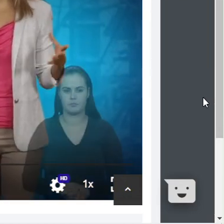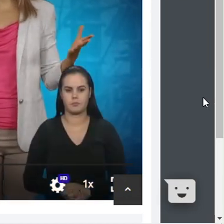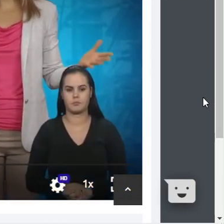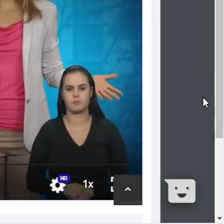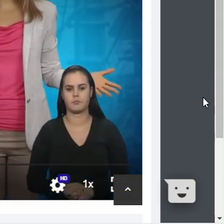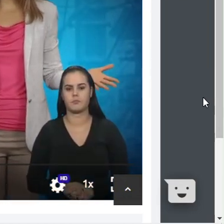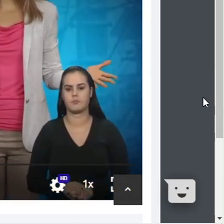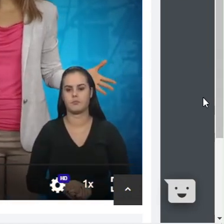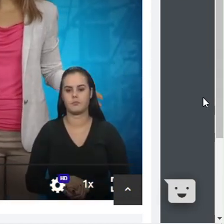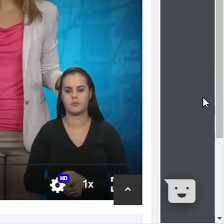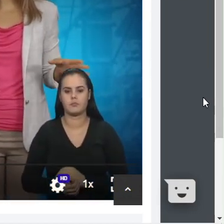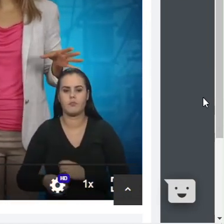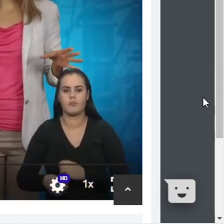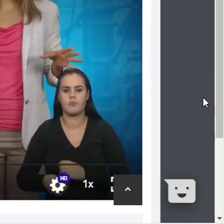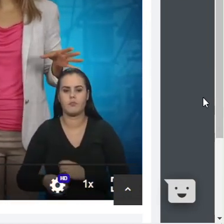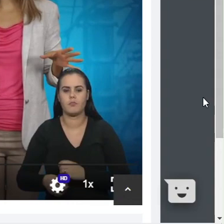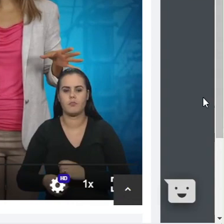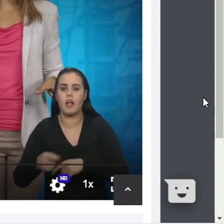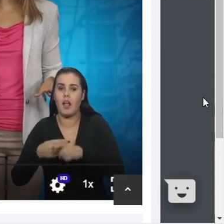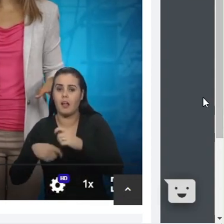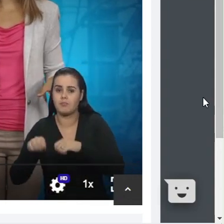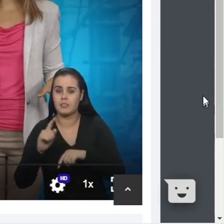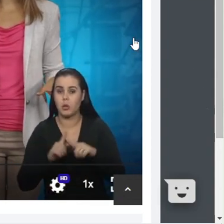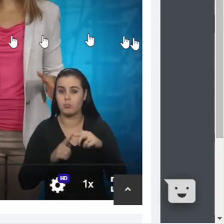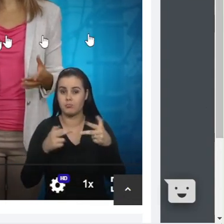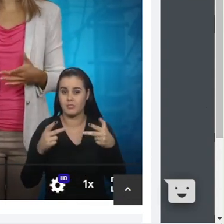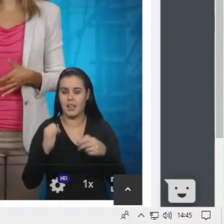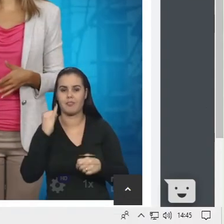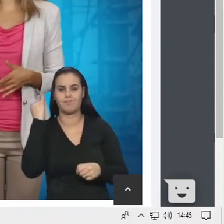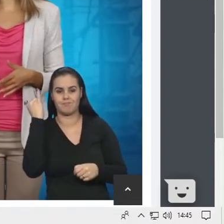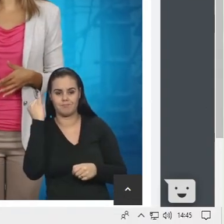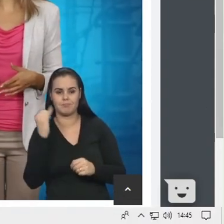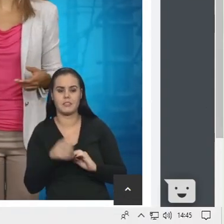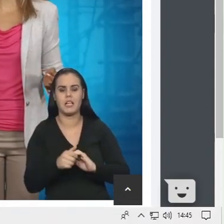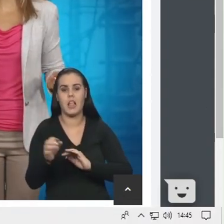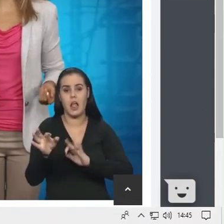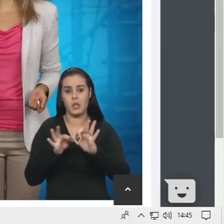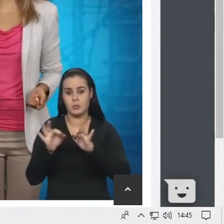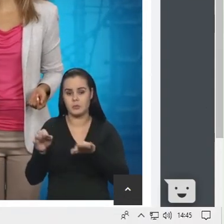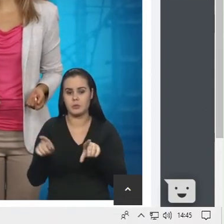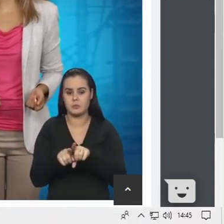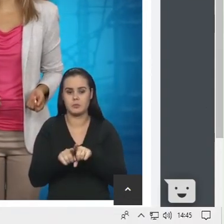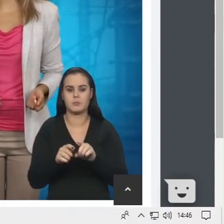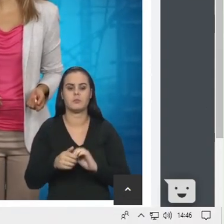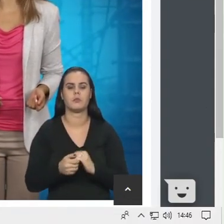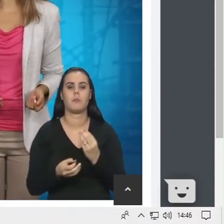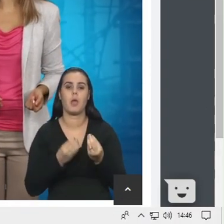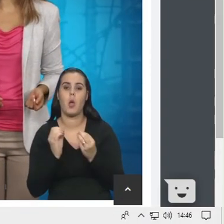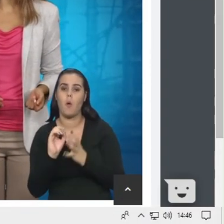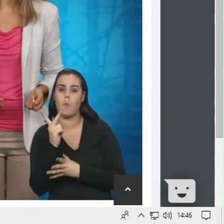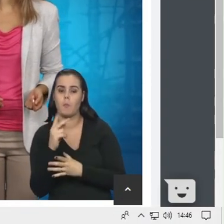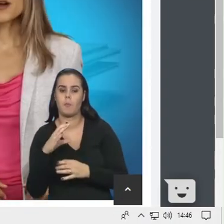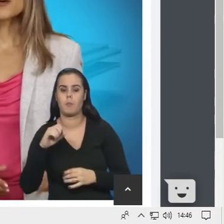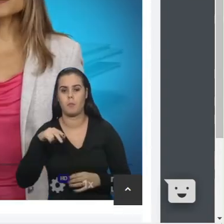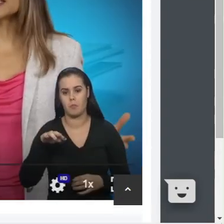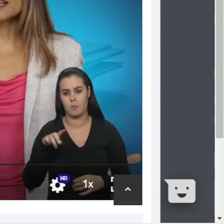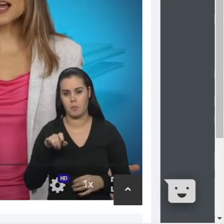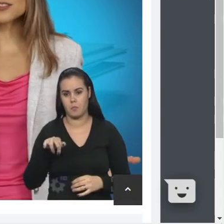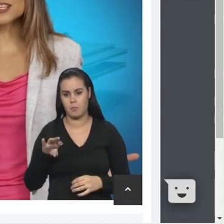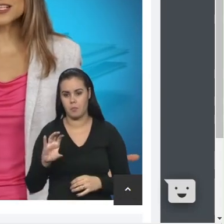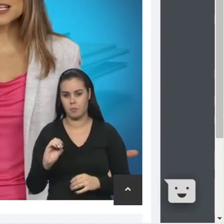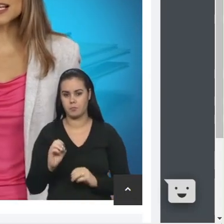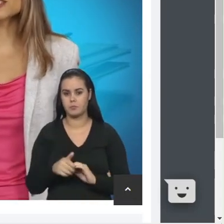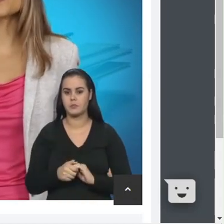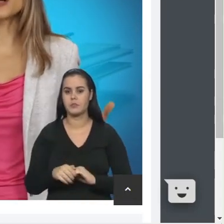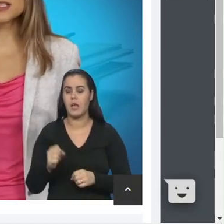A administração dos materiais é fundamental dentro do planejamento e do funcionamento de um canteiro de obras. Os